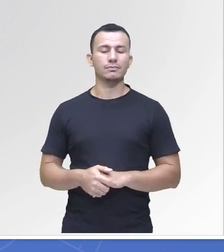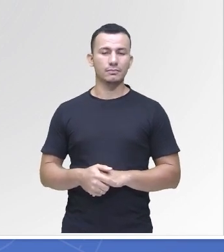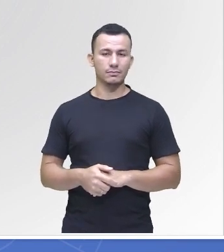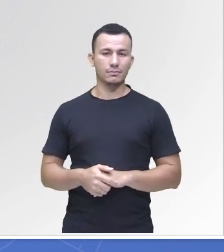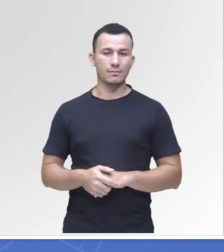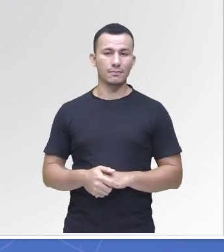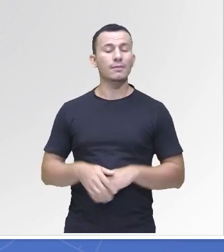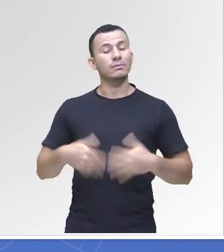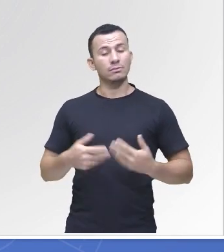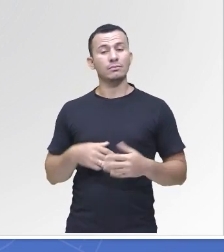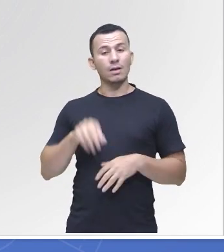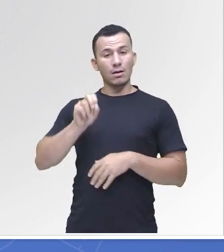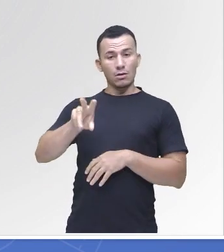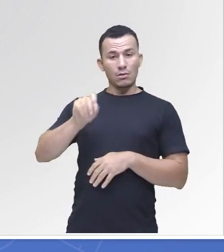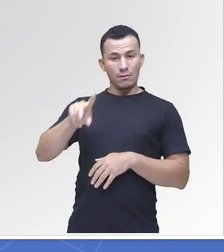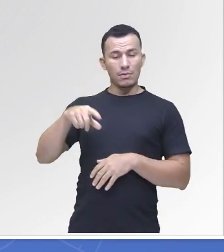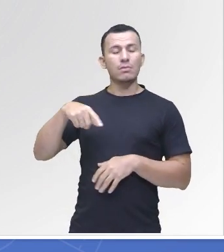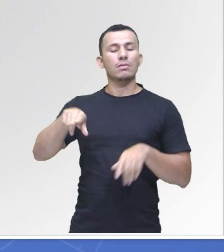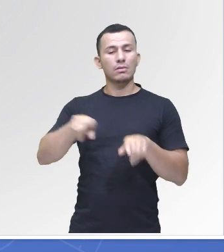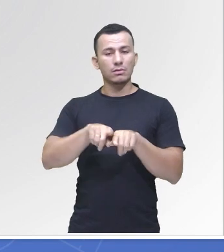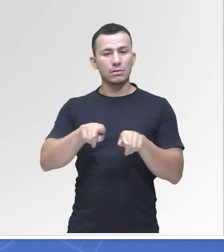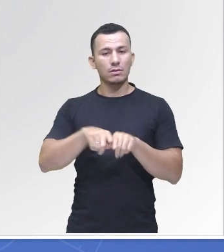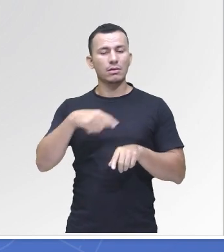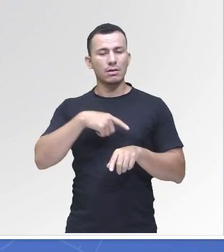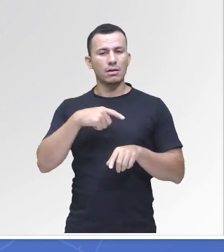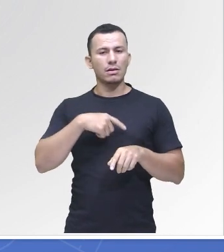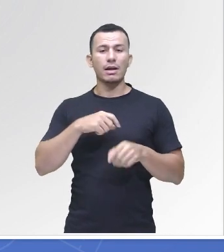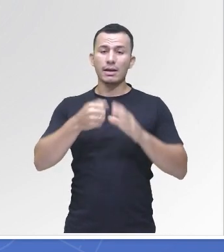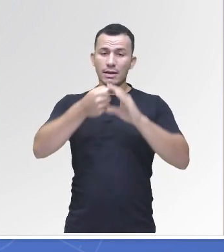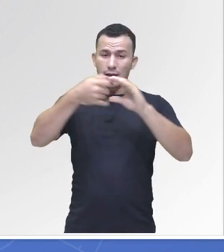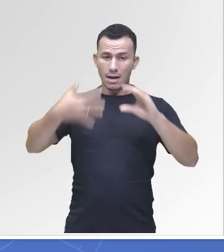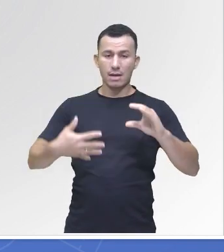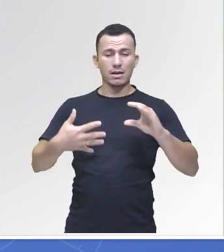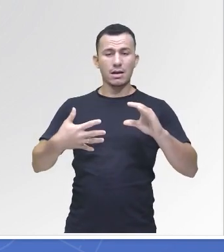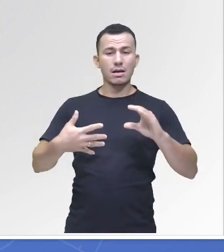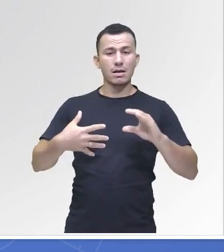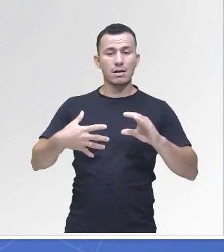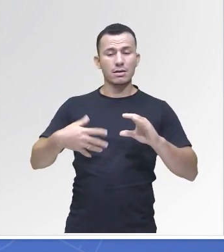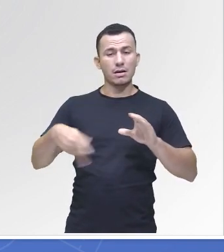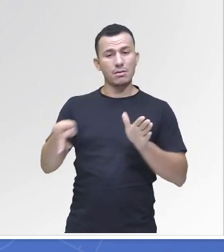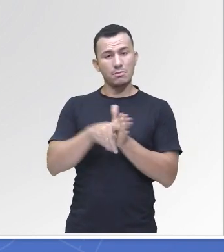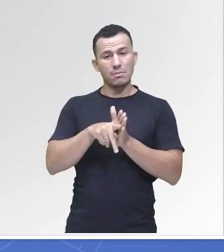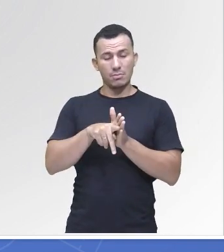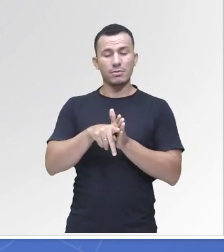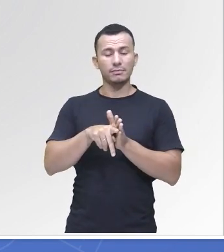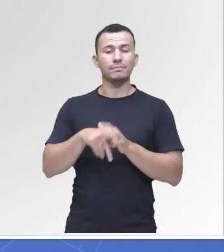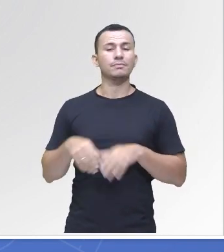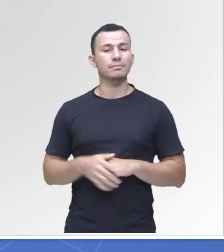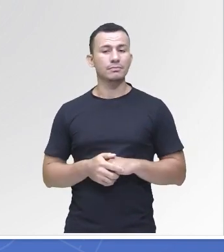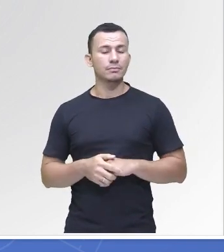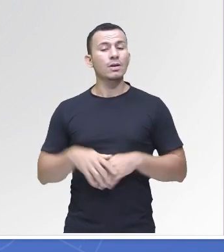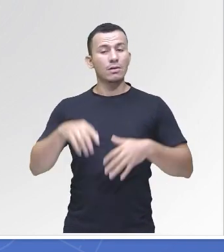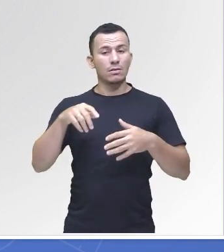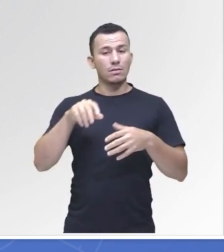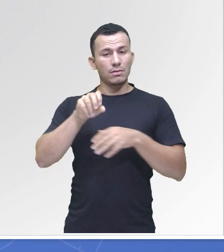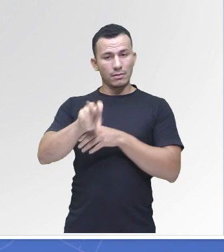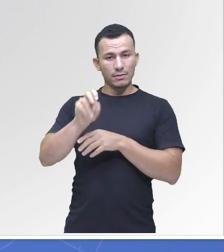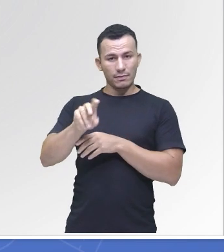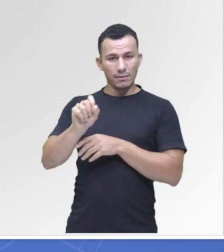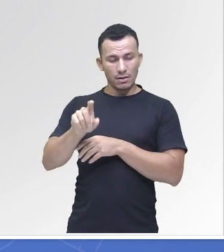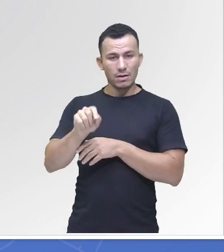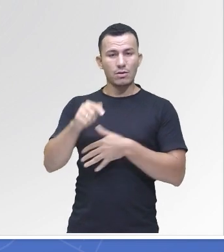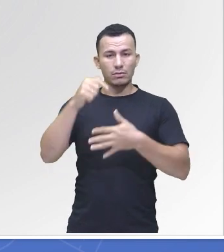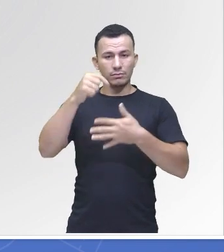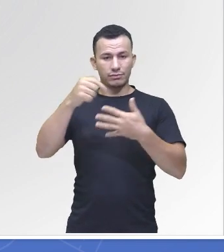Bom, então os vírus, ele apresenta ali, né, algumas características particulares, tá? Então os vírus, eles